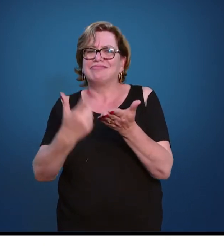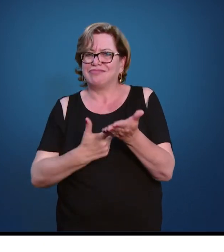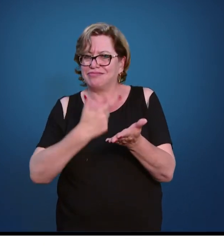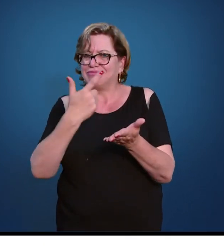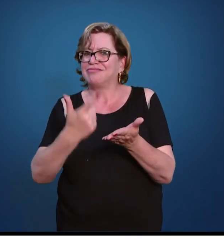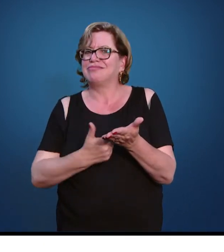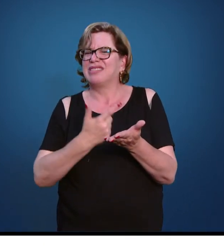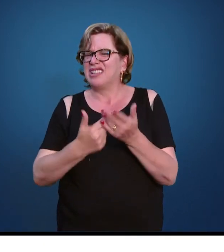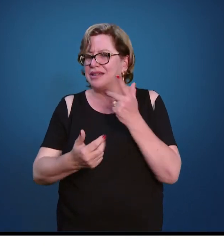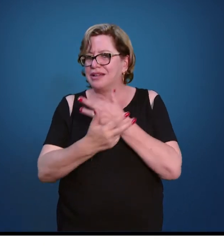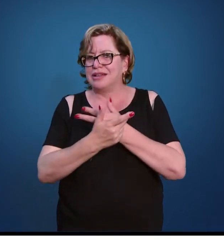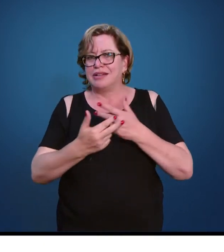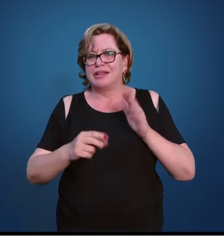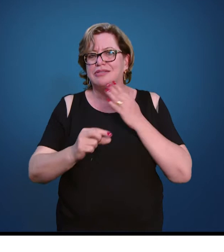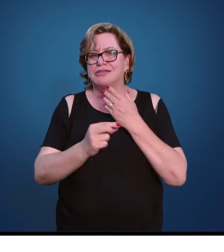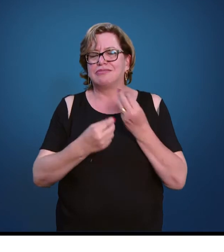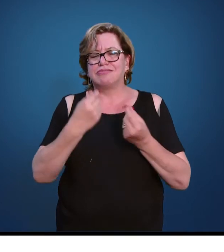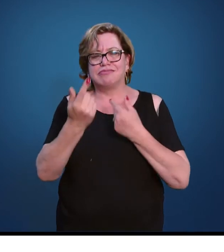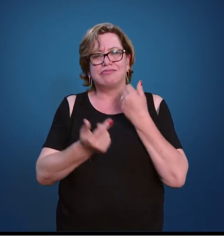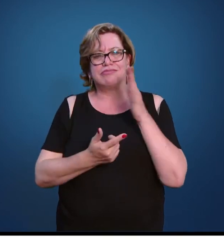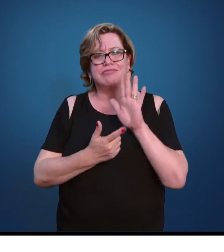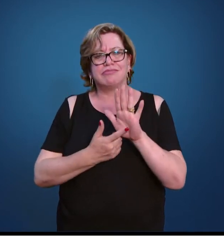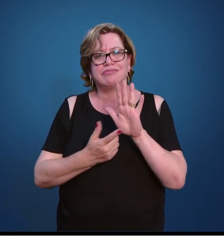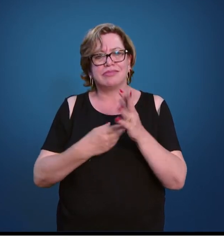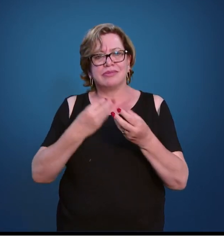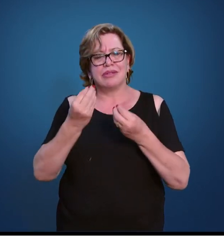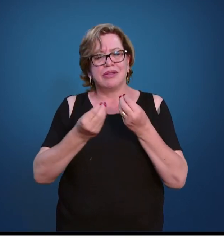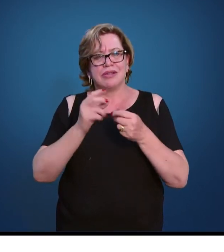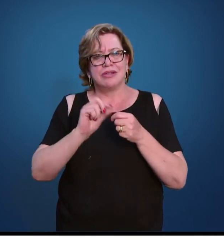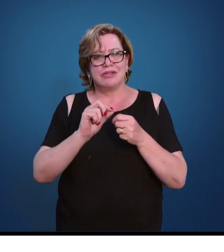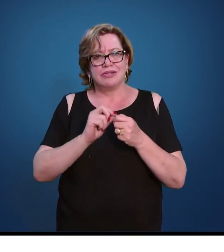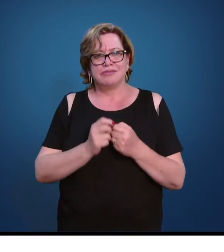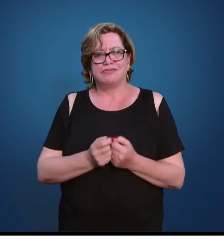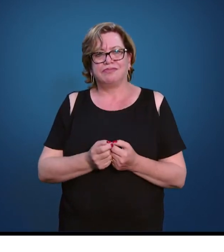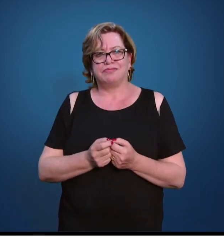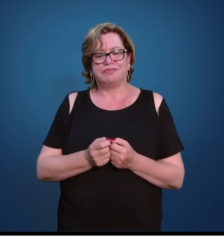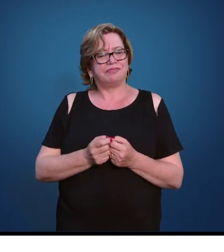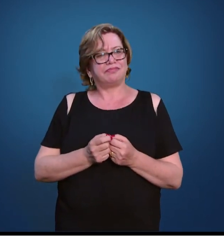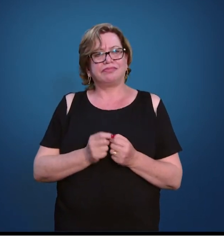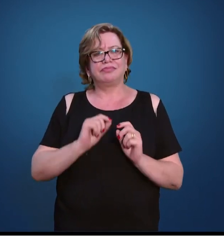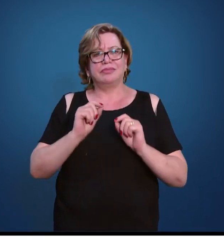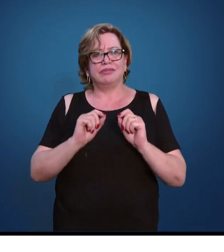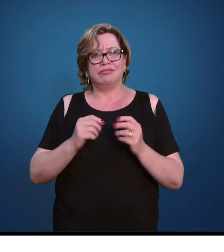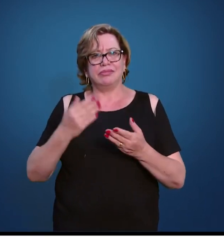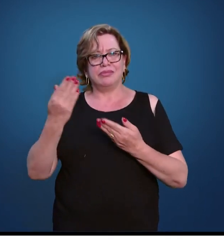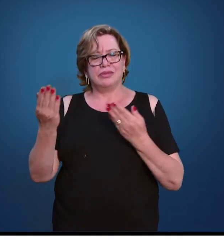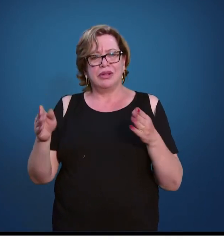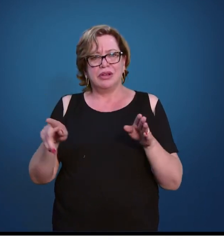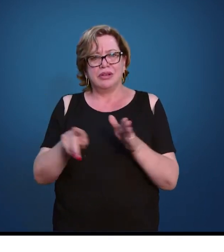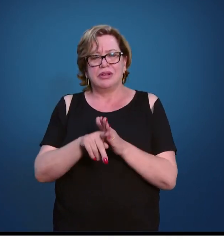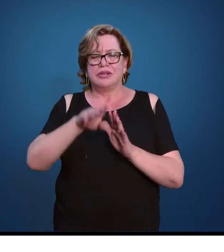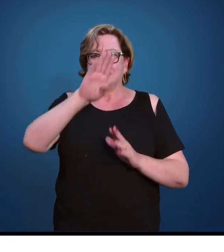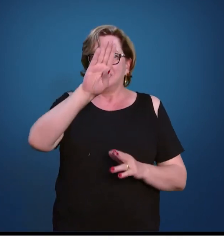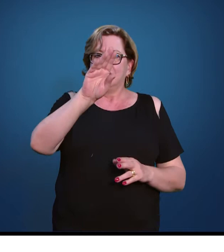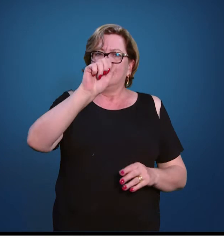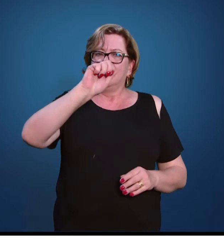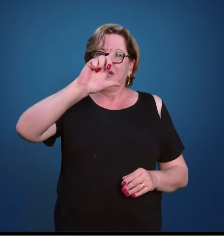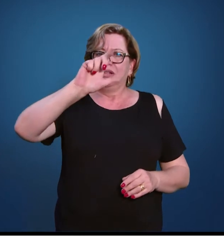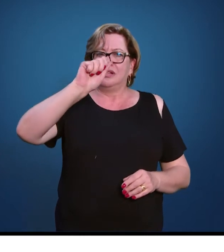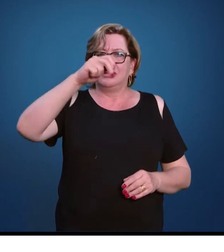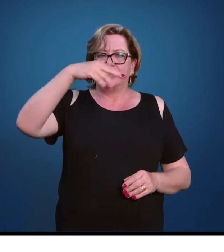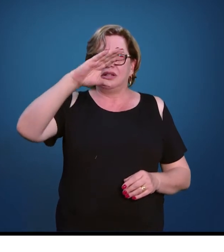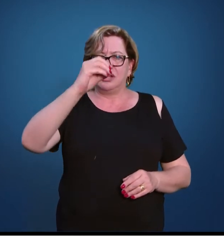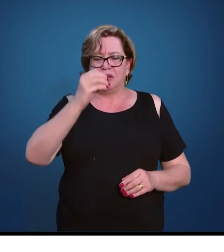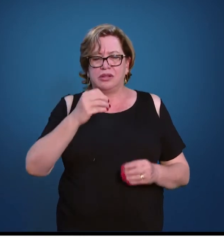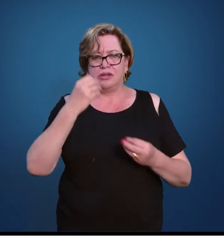falam sobre índices e indicadores de análise dos balanços, análise das demonstrações contábeis.